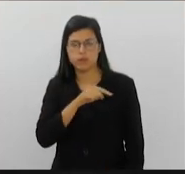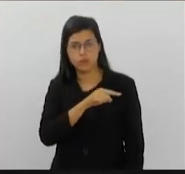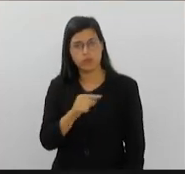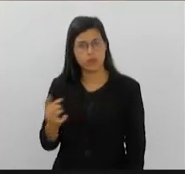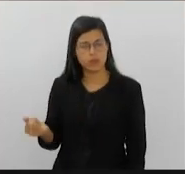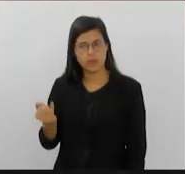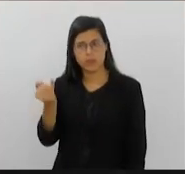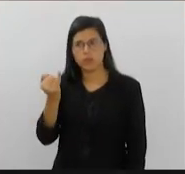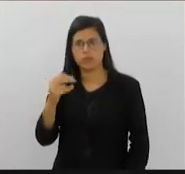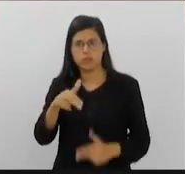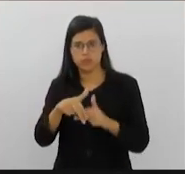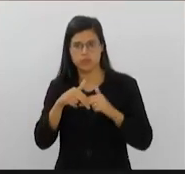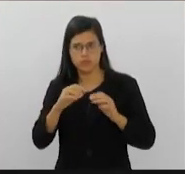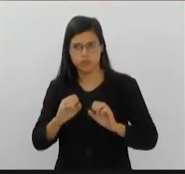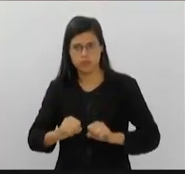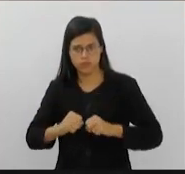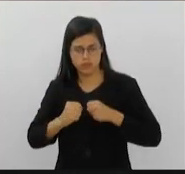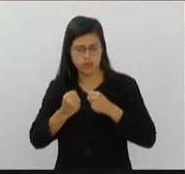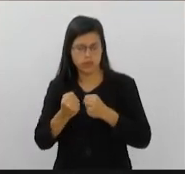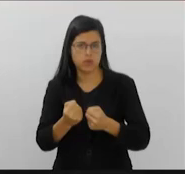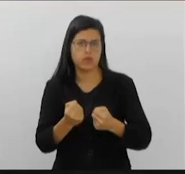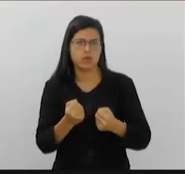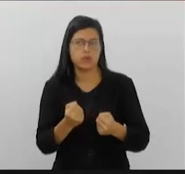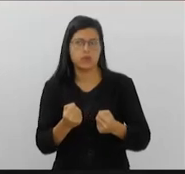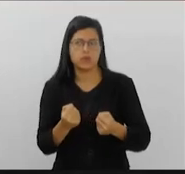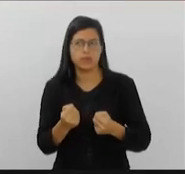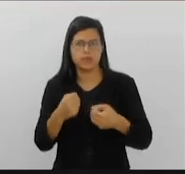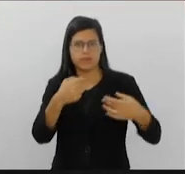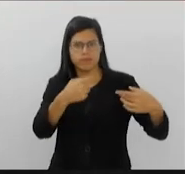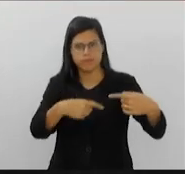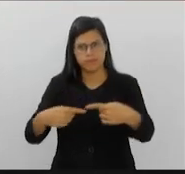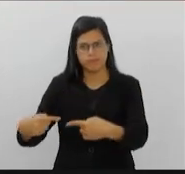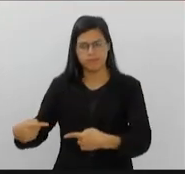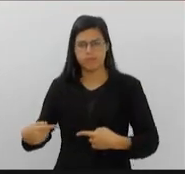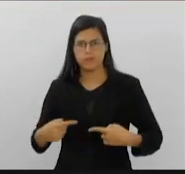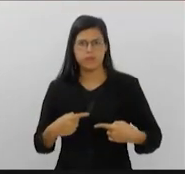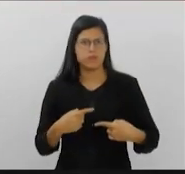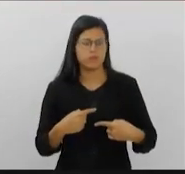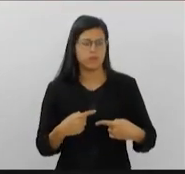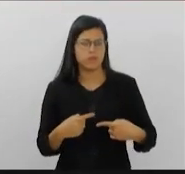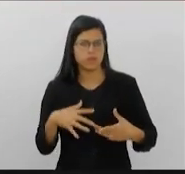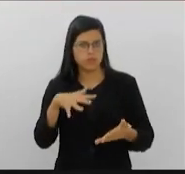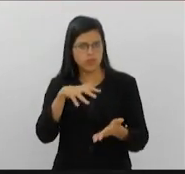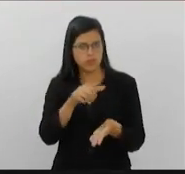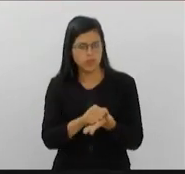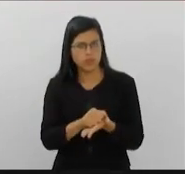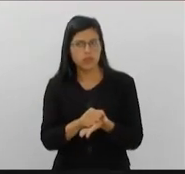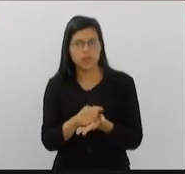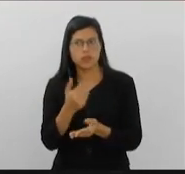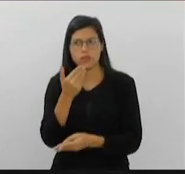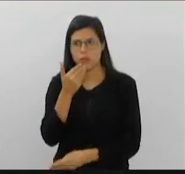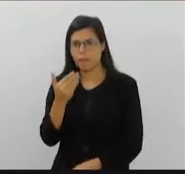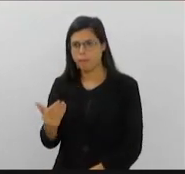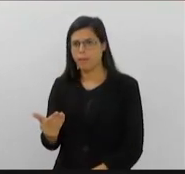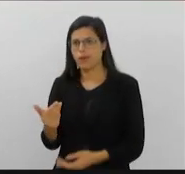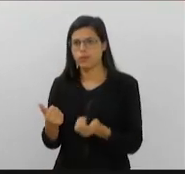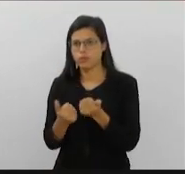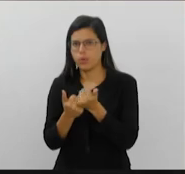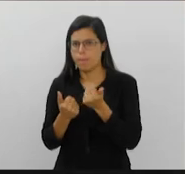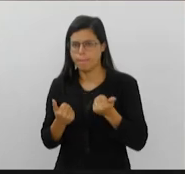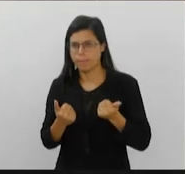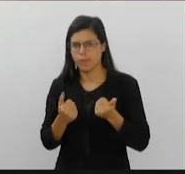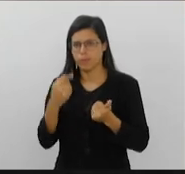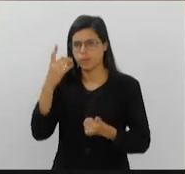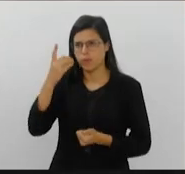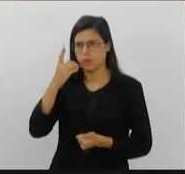isso a gente tem feito esse esforço muito grande e que essas discussões, elas têm sido registradas, e eu peço o apoio, deputado,